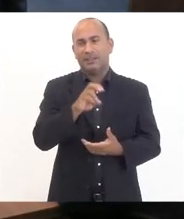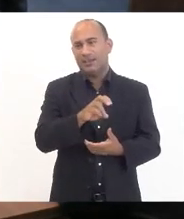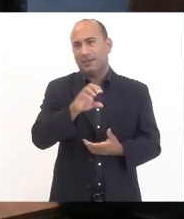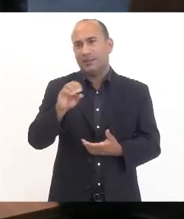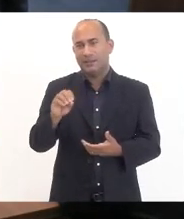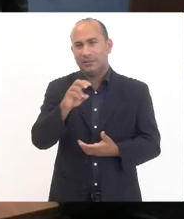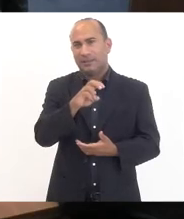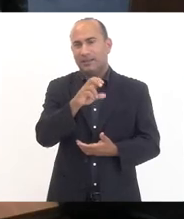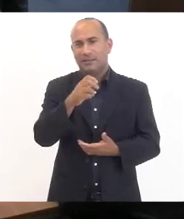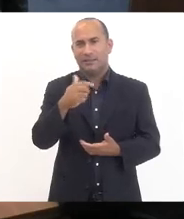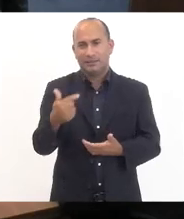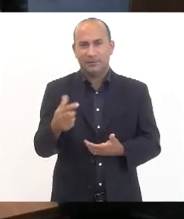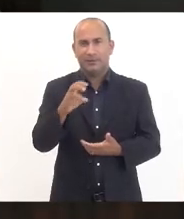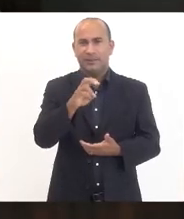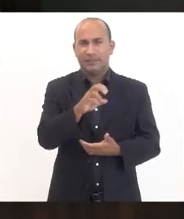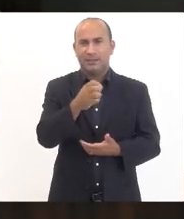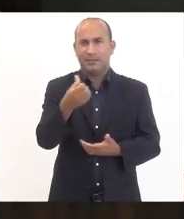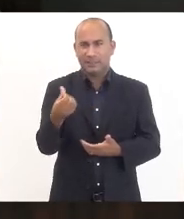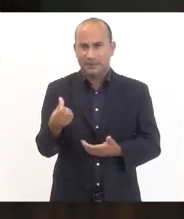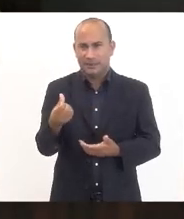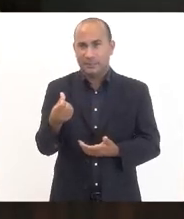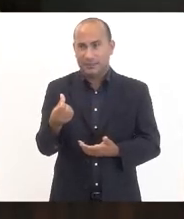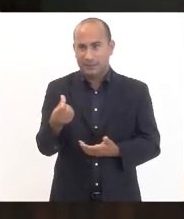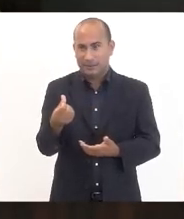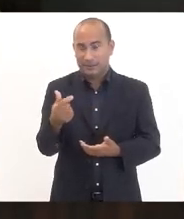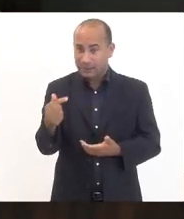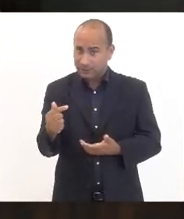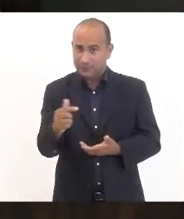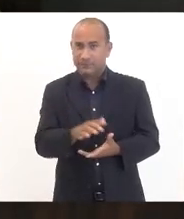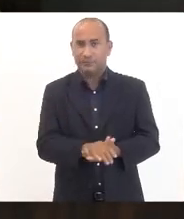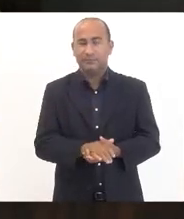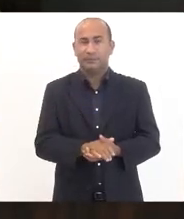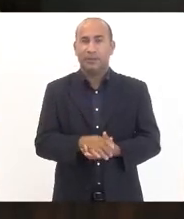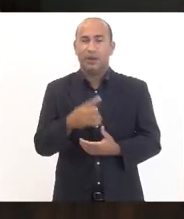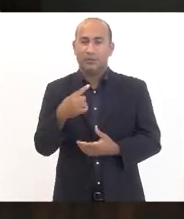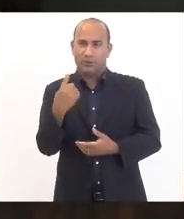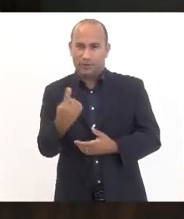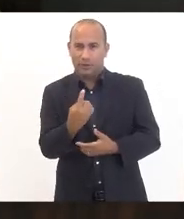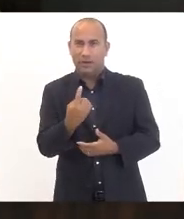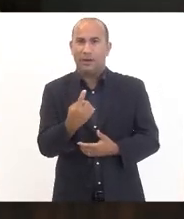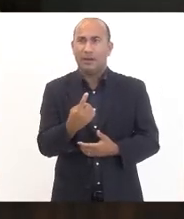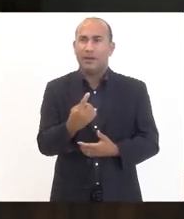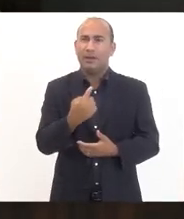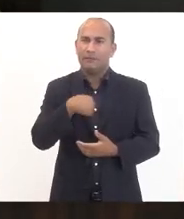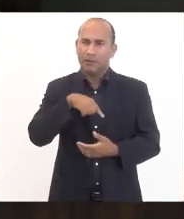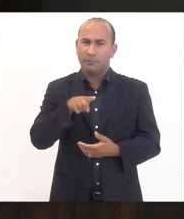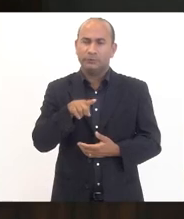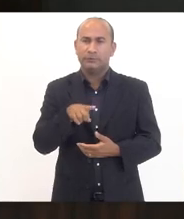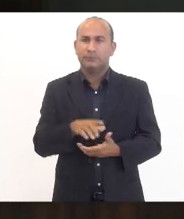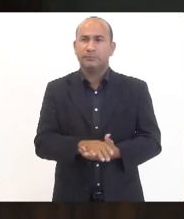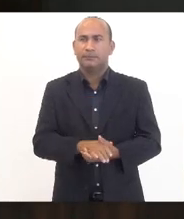49º, 50º, 52º, 55º e 57º. Então vamos a eles.